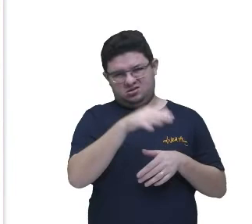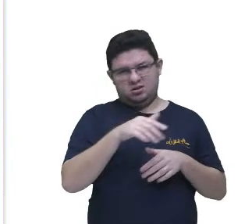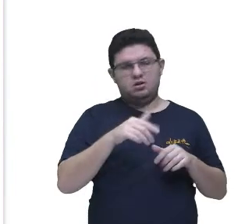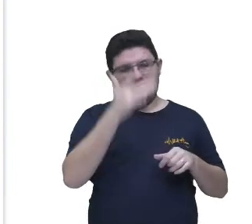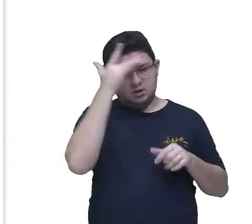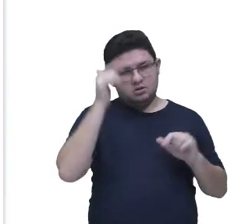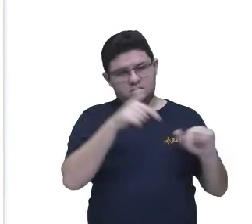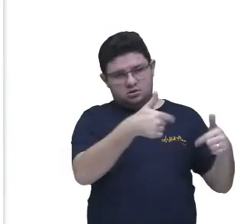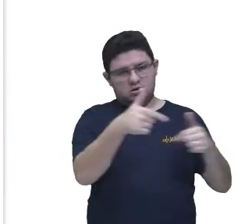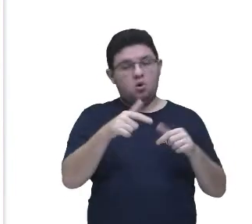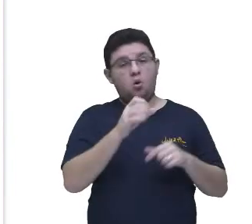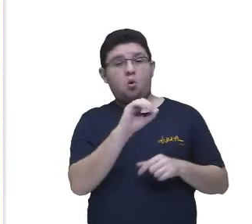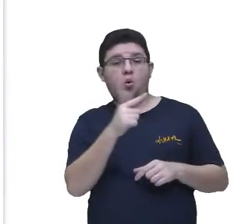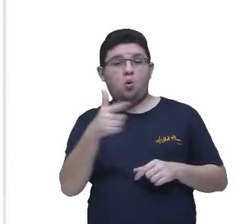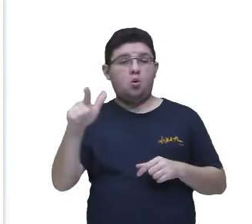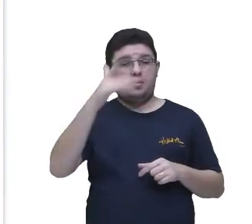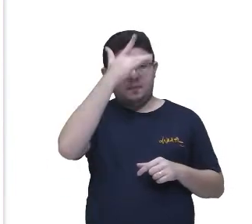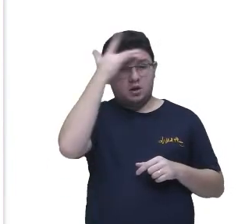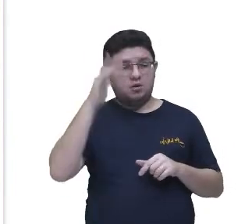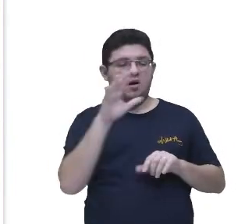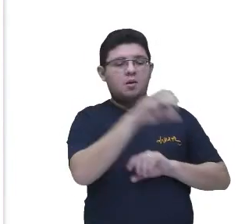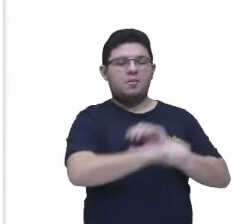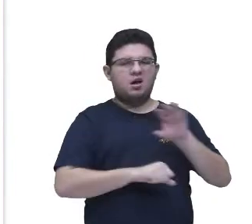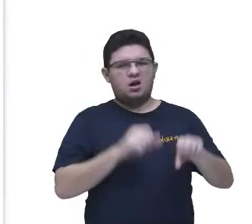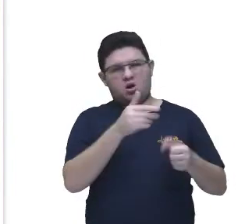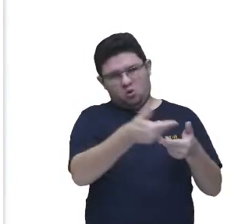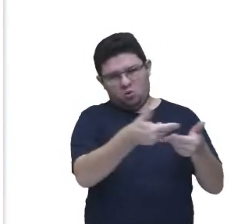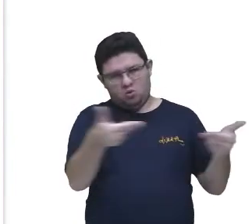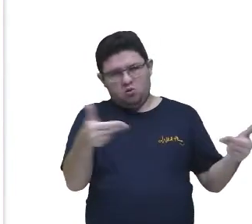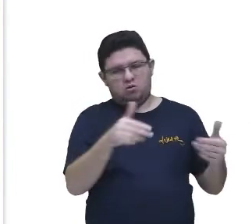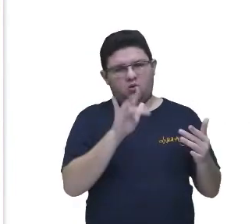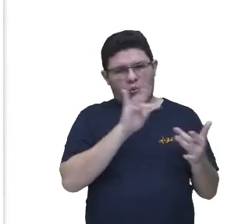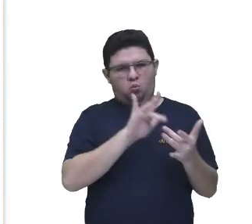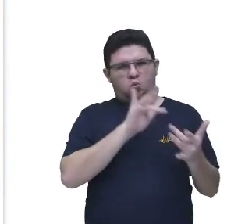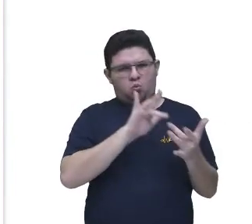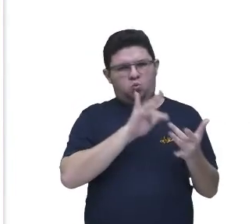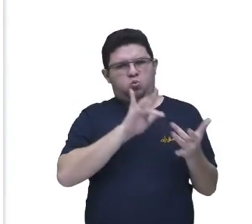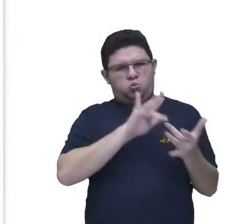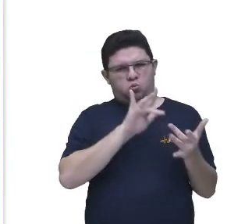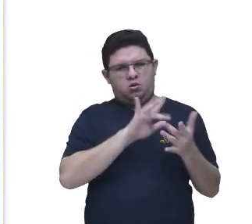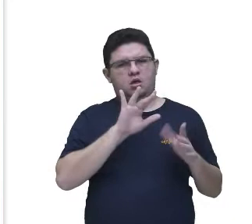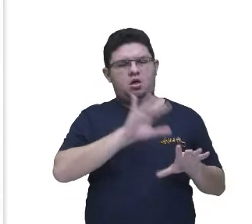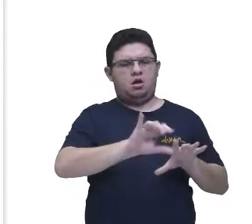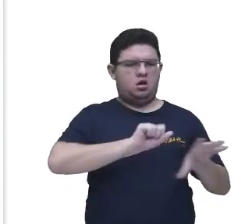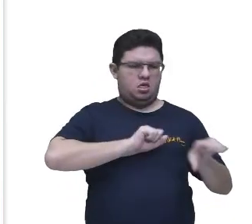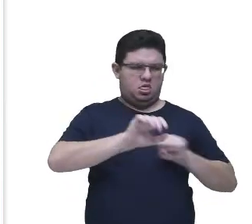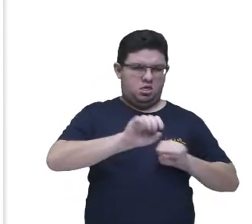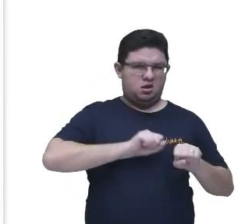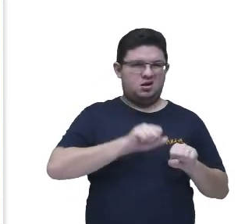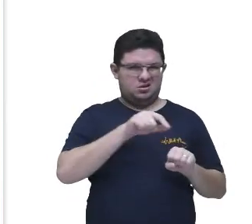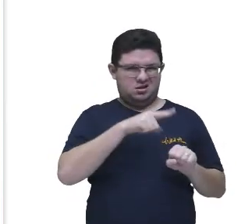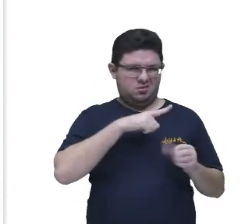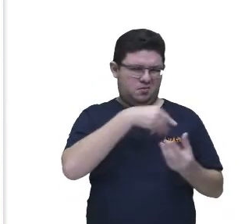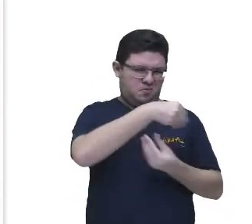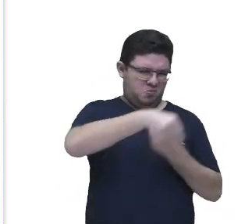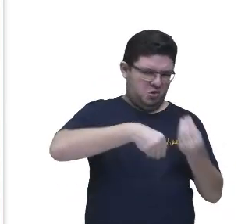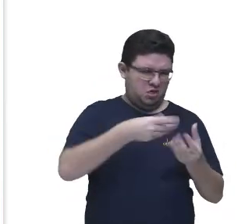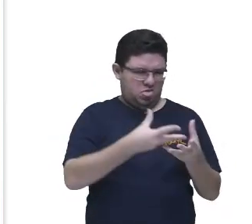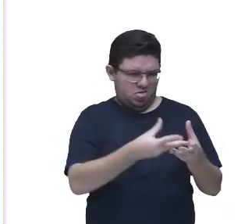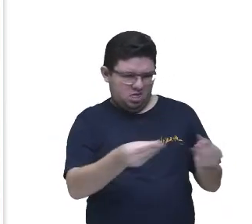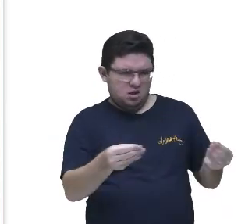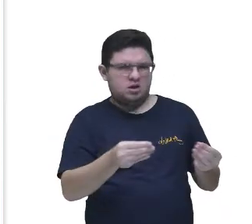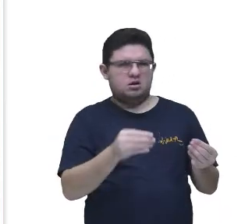no caso dos catadores de lixo, né, que por ele ter essa matéria orgânica em decomposição, pode conter